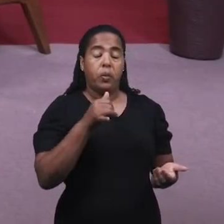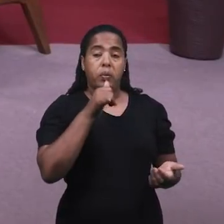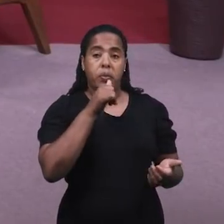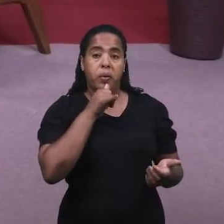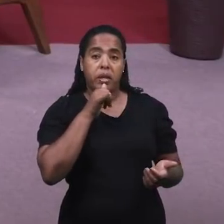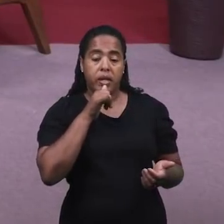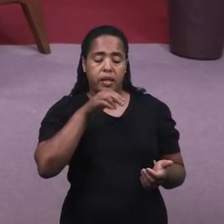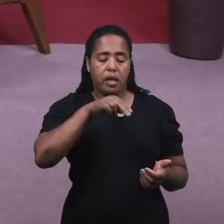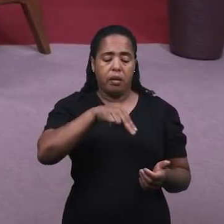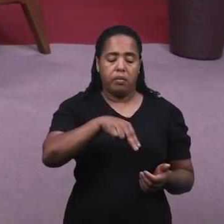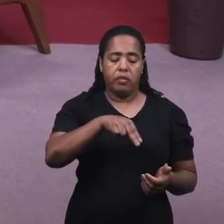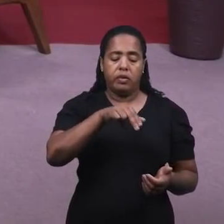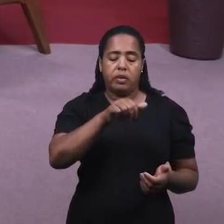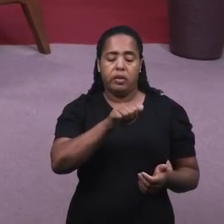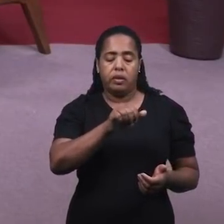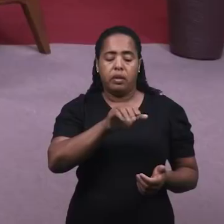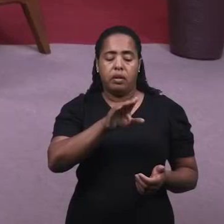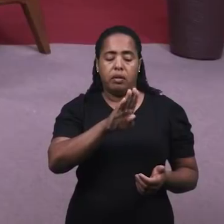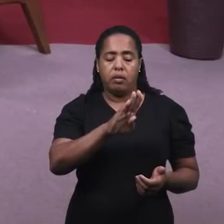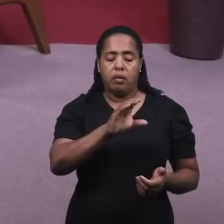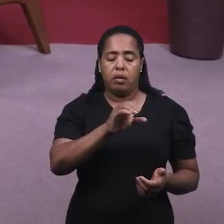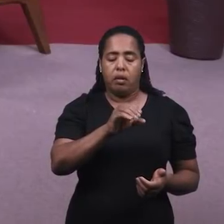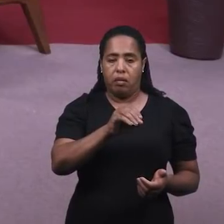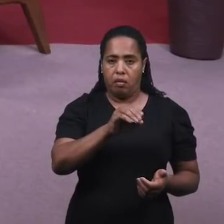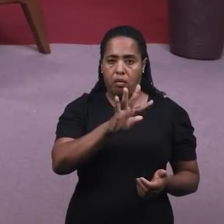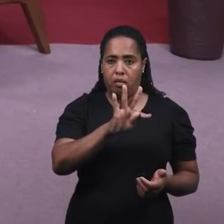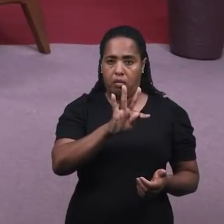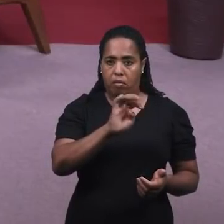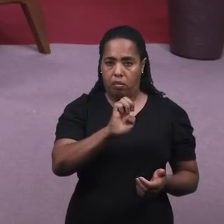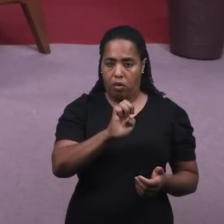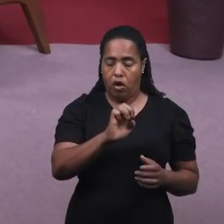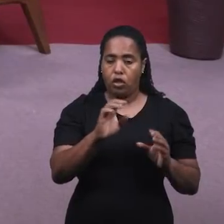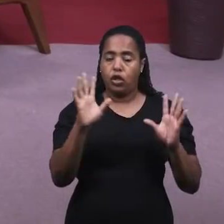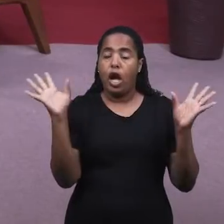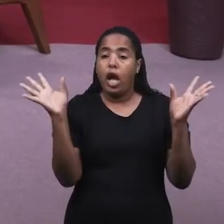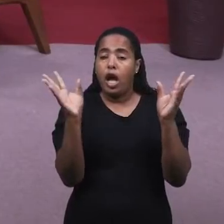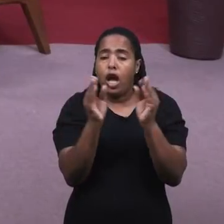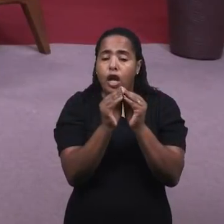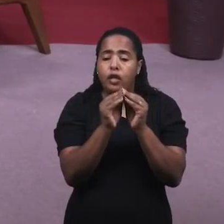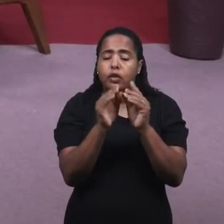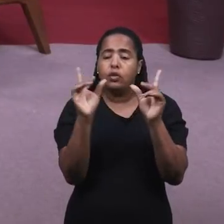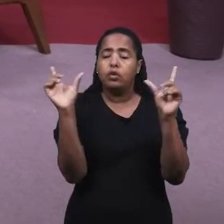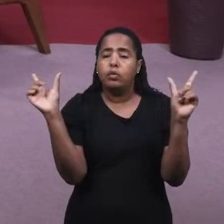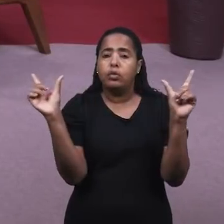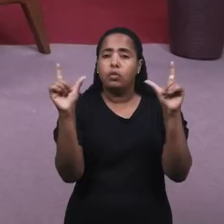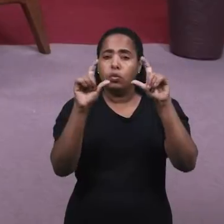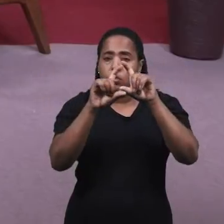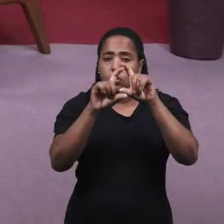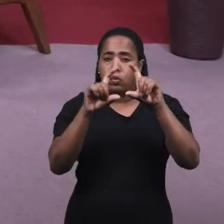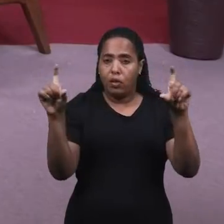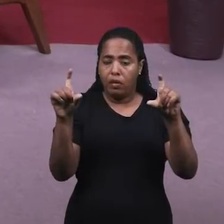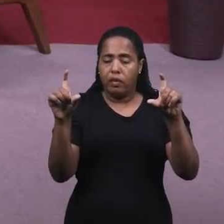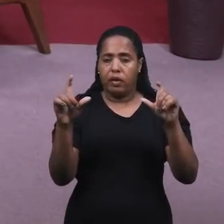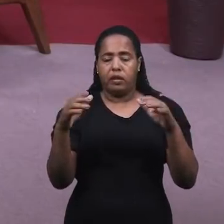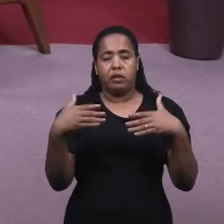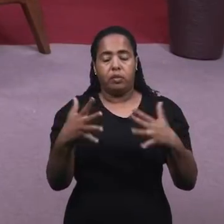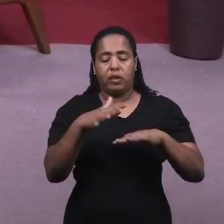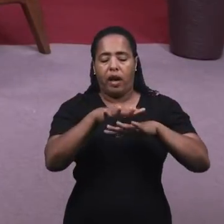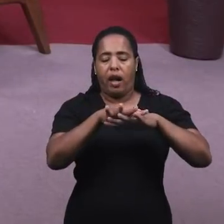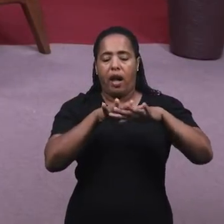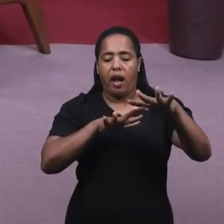a gente podia resumir numa frase, se é possível isso. é que a vinha ou